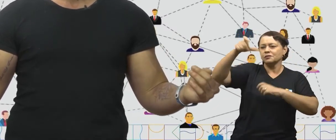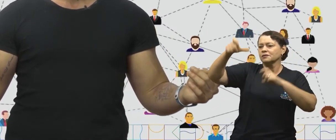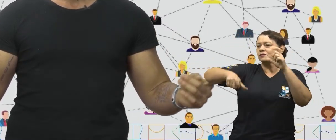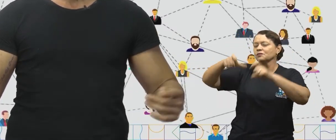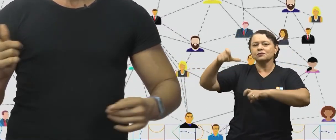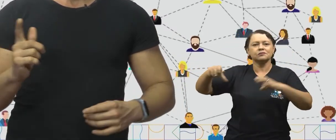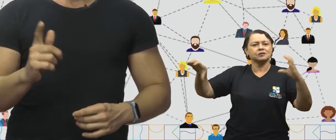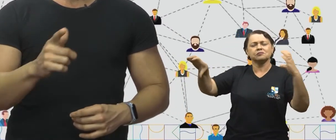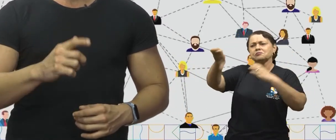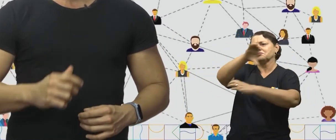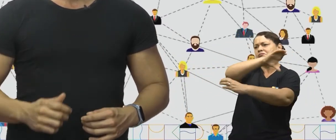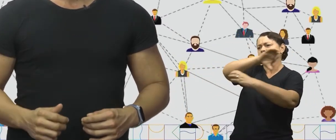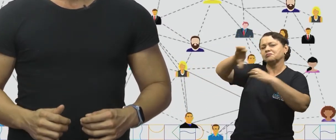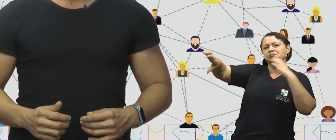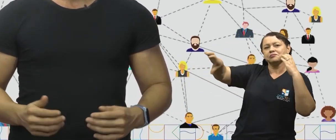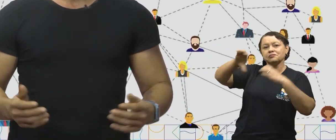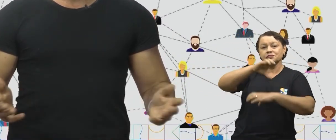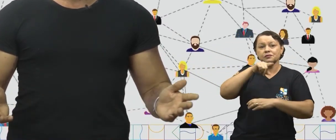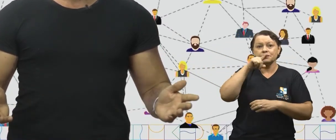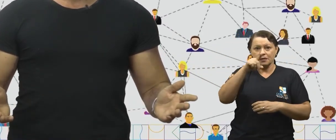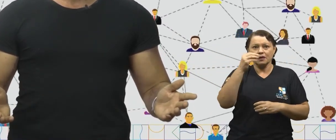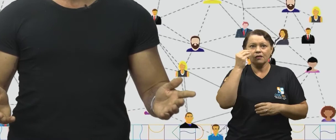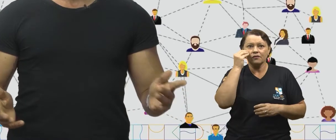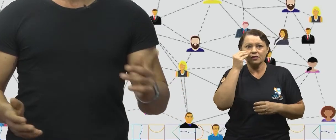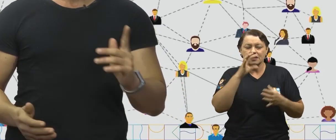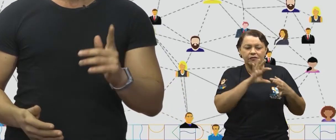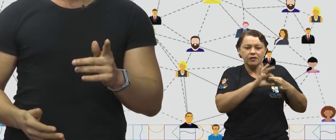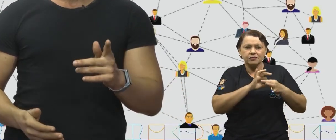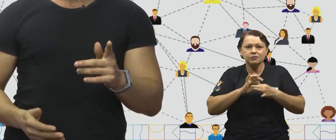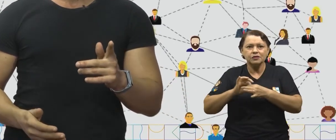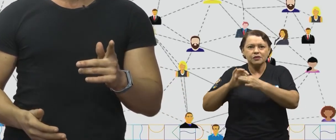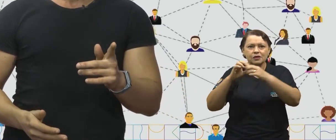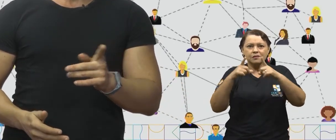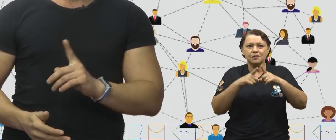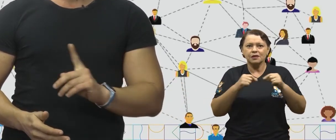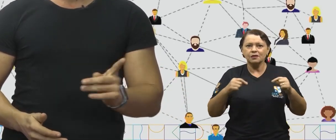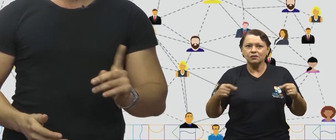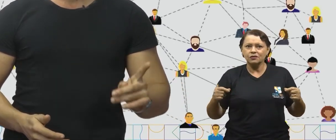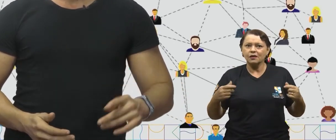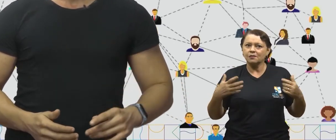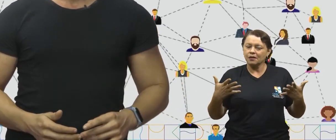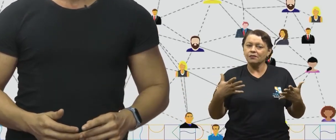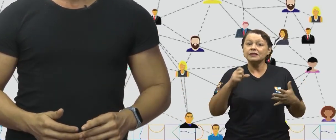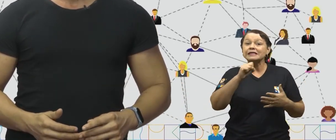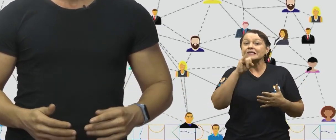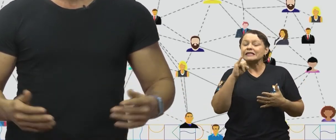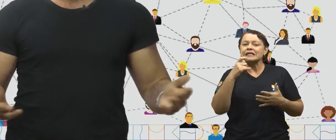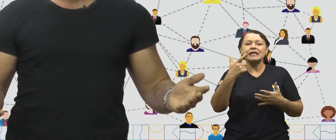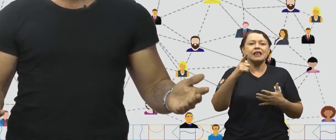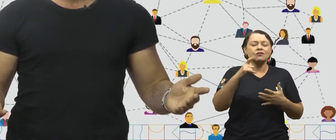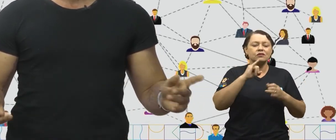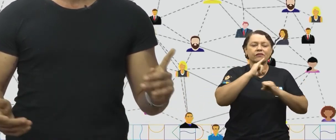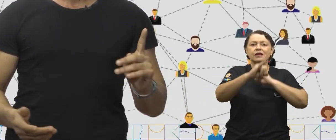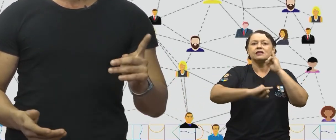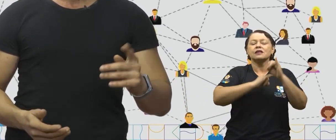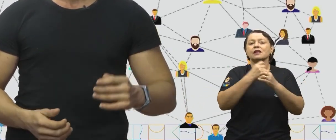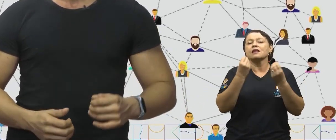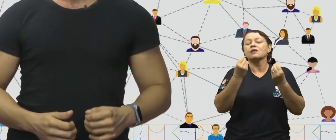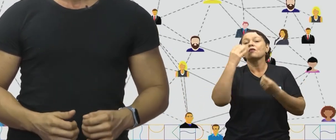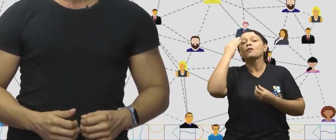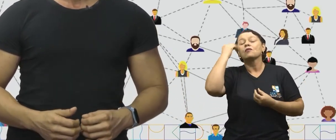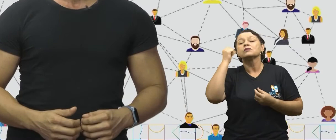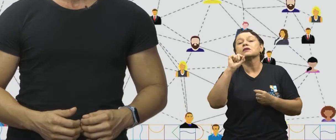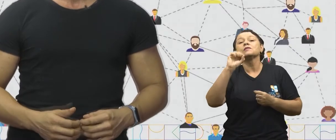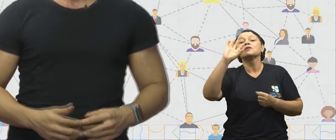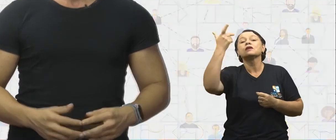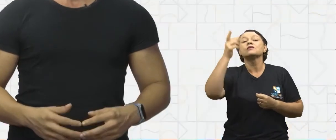outra. Se você acompanhou as Olimpíadas de Tóquio, com certeza, se não fosse pela internet, não saberíamos das notícias em